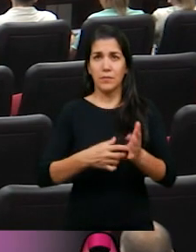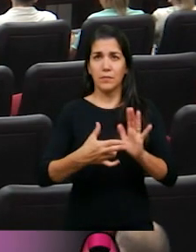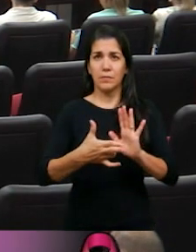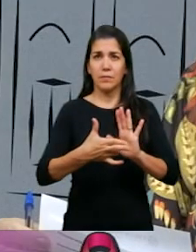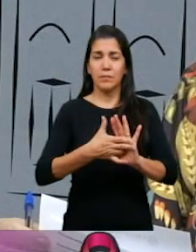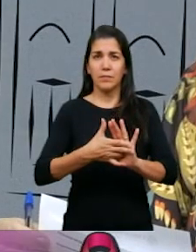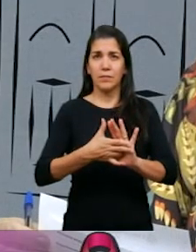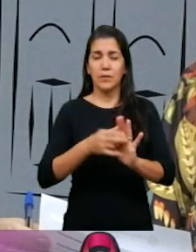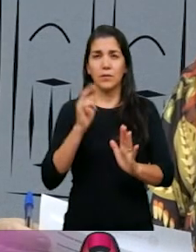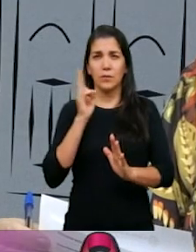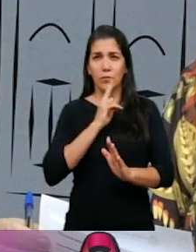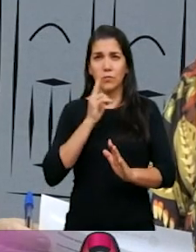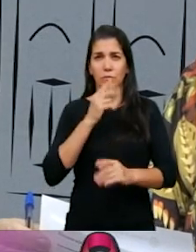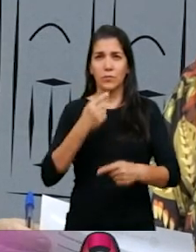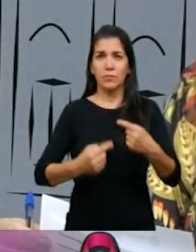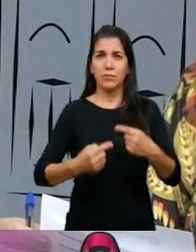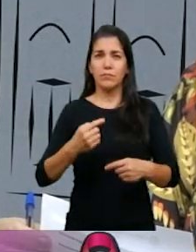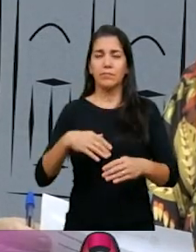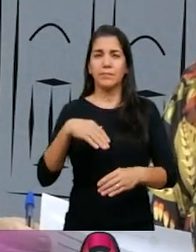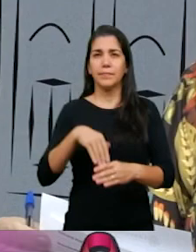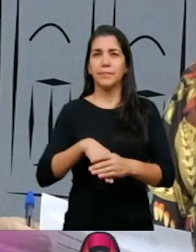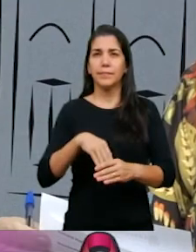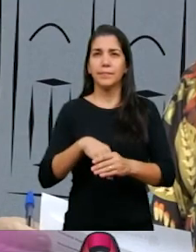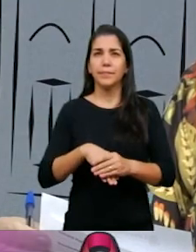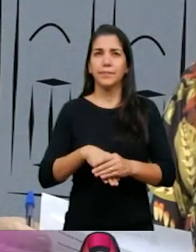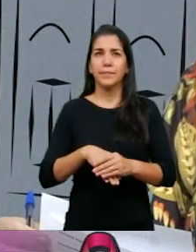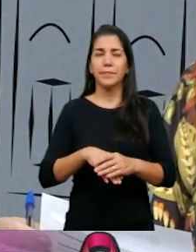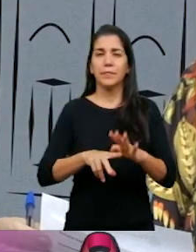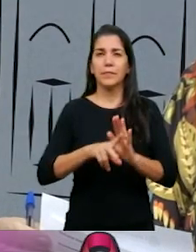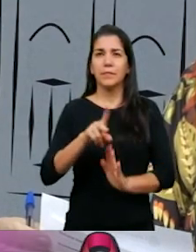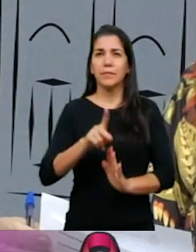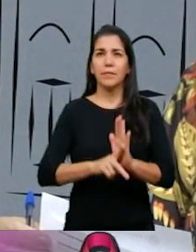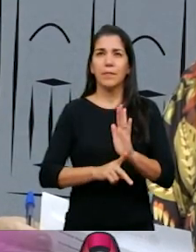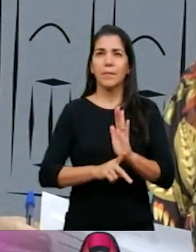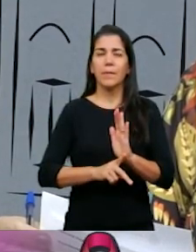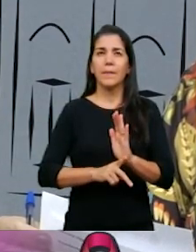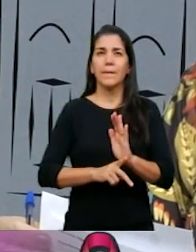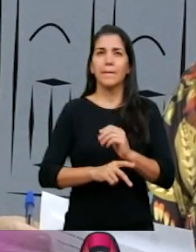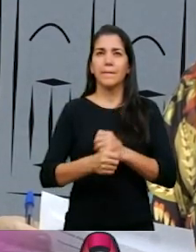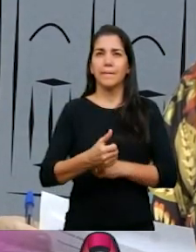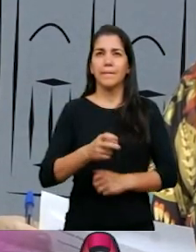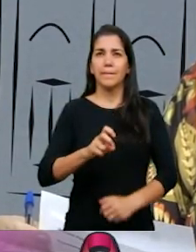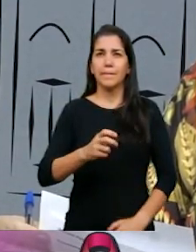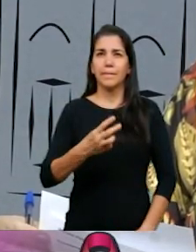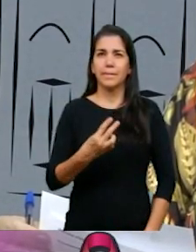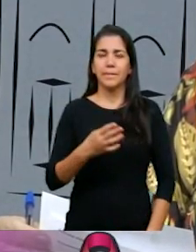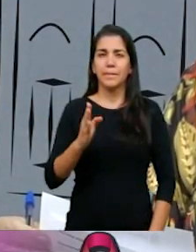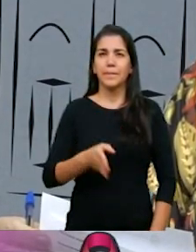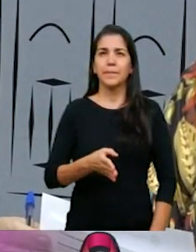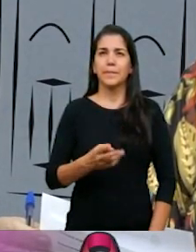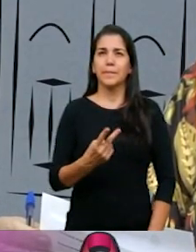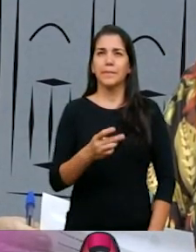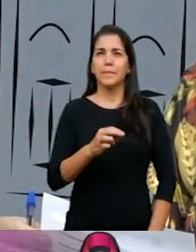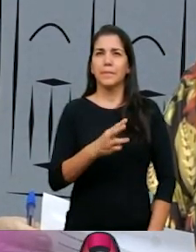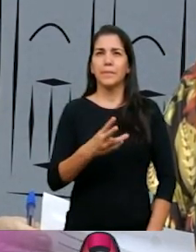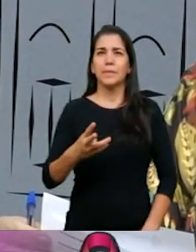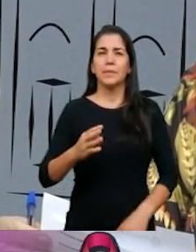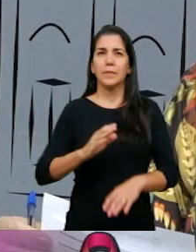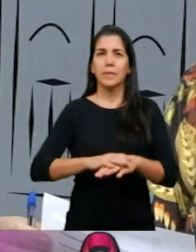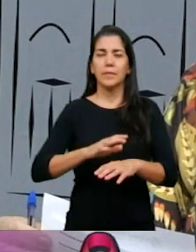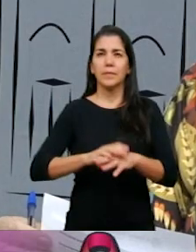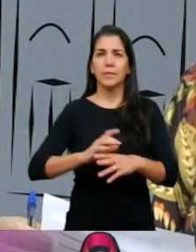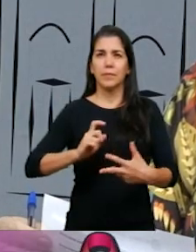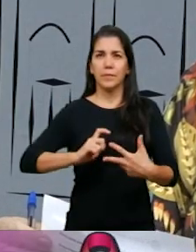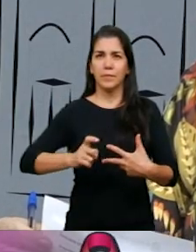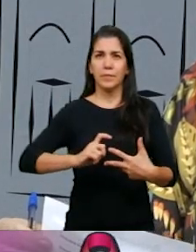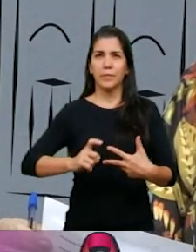regimental, urgência para discussão e votação do projeto de lei número 153 de 2023, de autoria